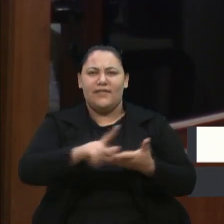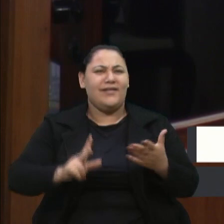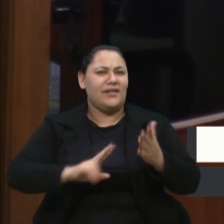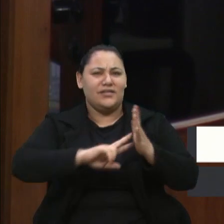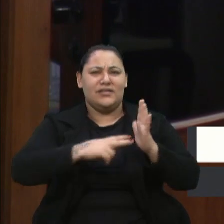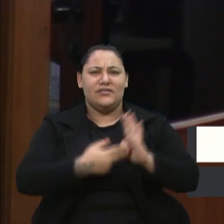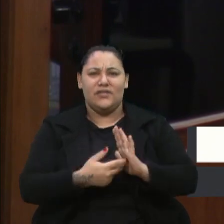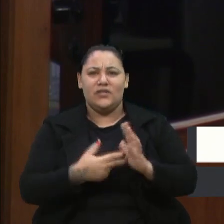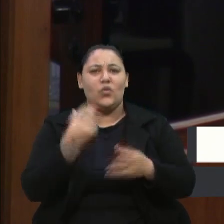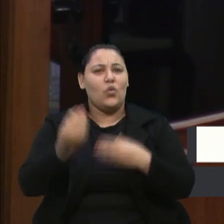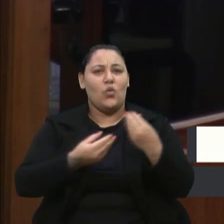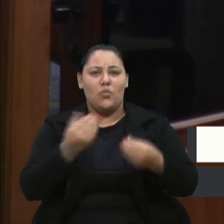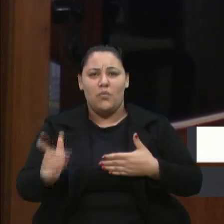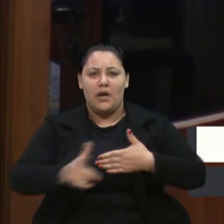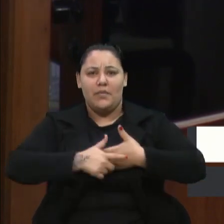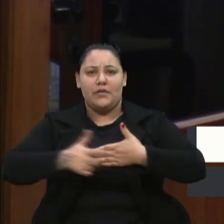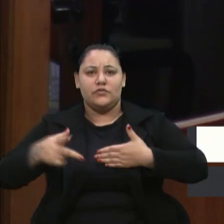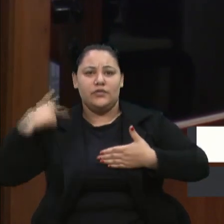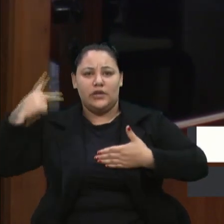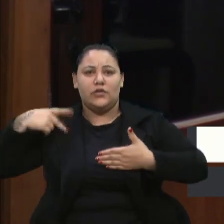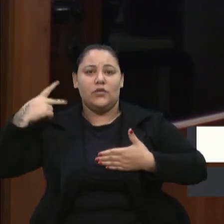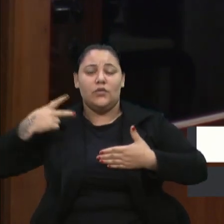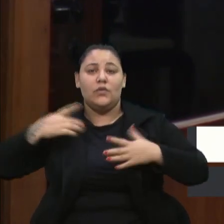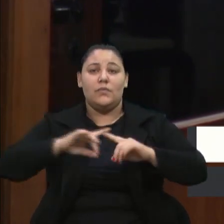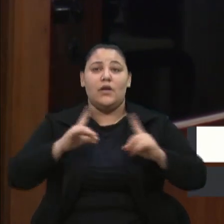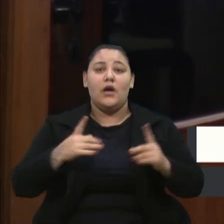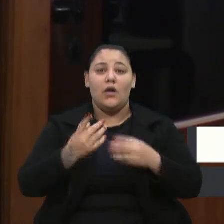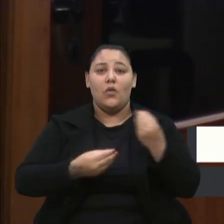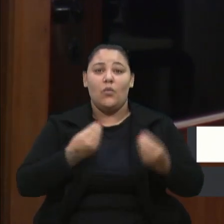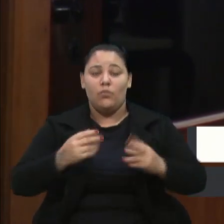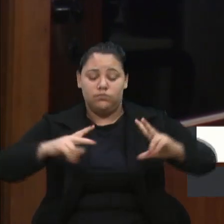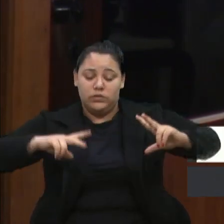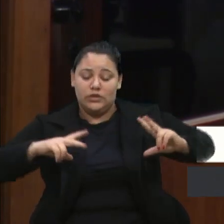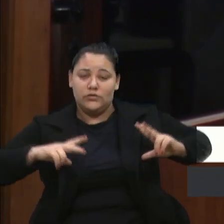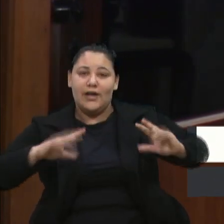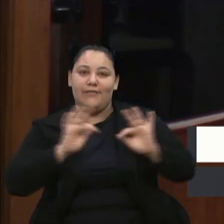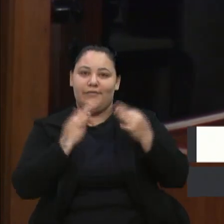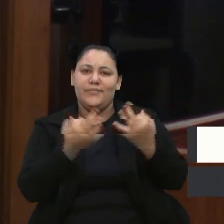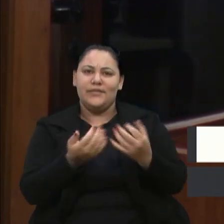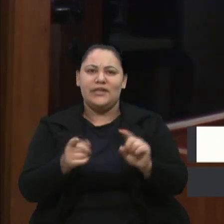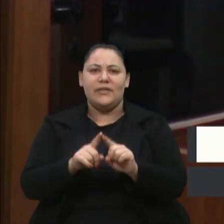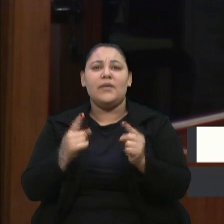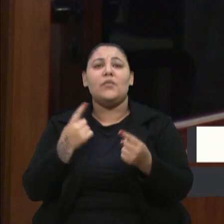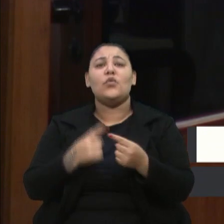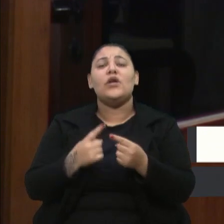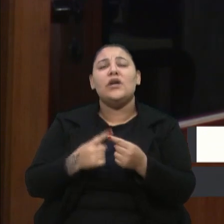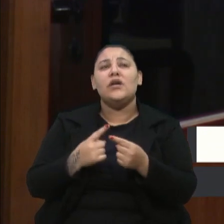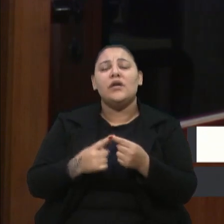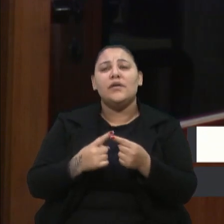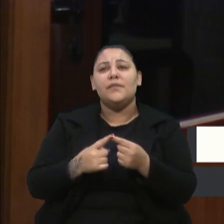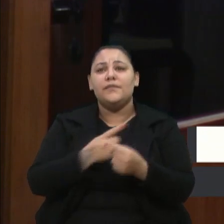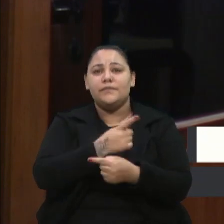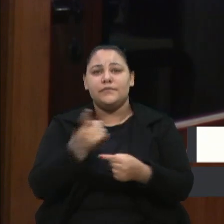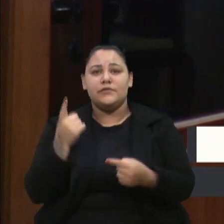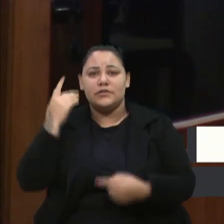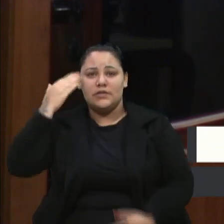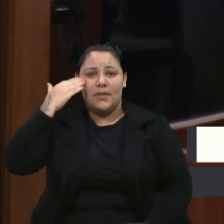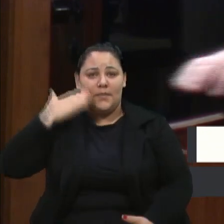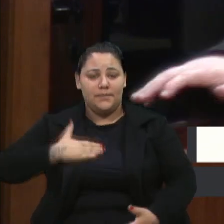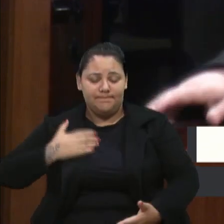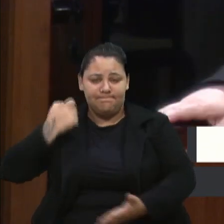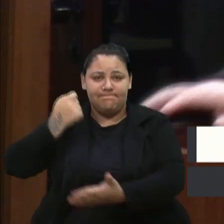como parlamentar, mas como lado pessoal, familiar, porque você sabe da minha